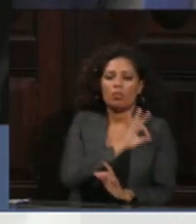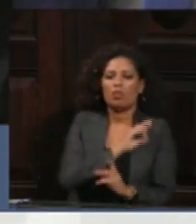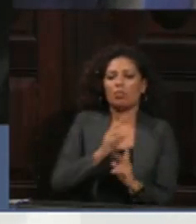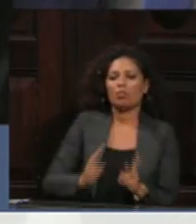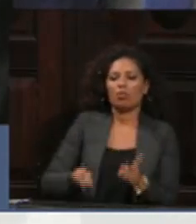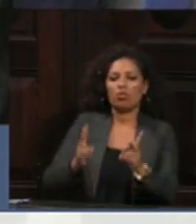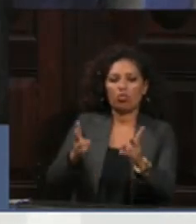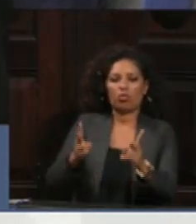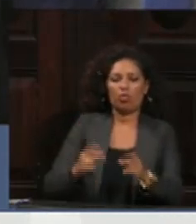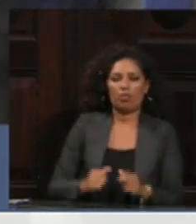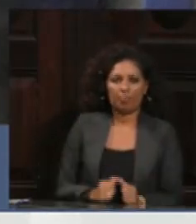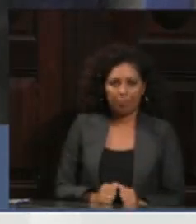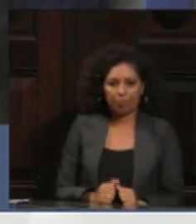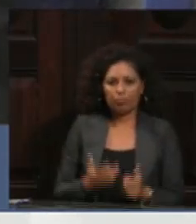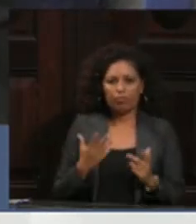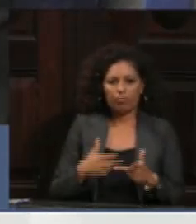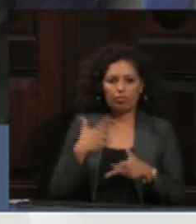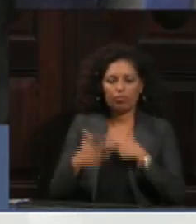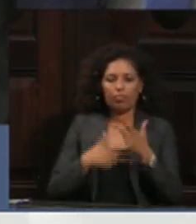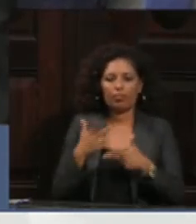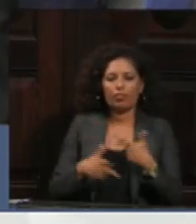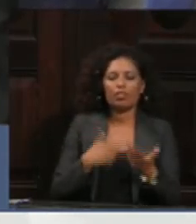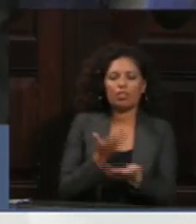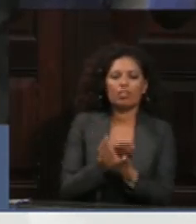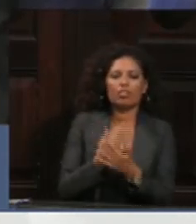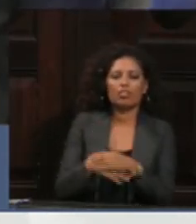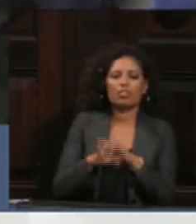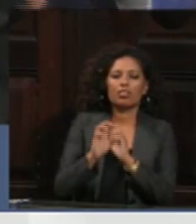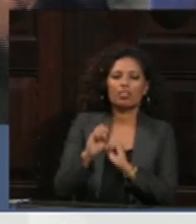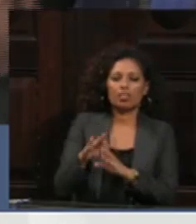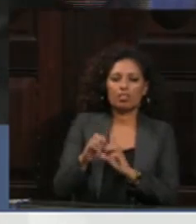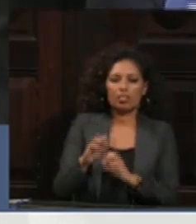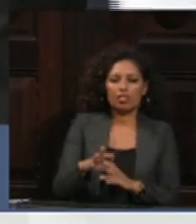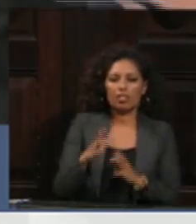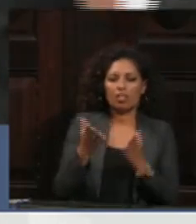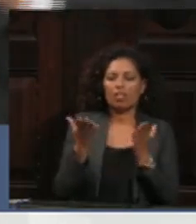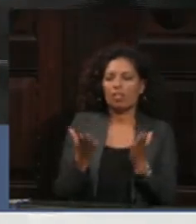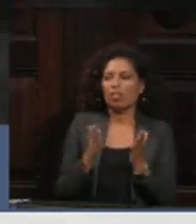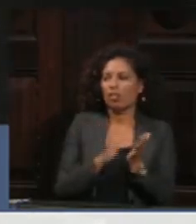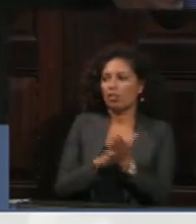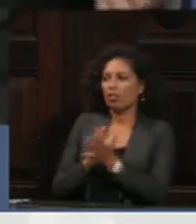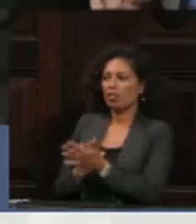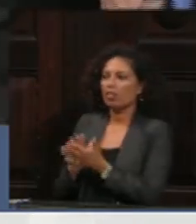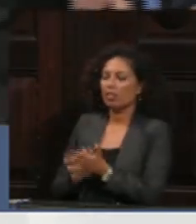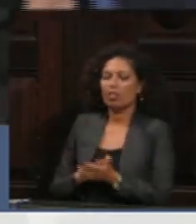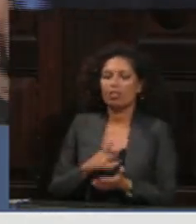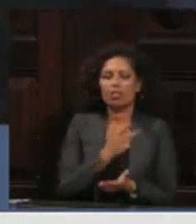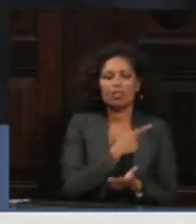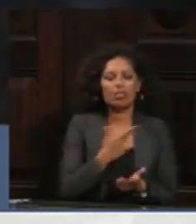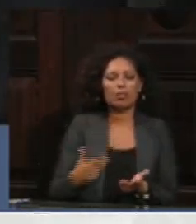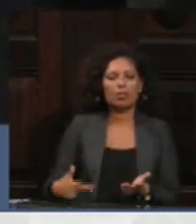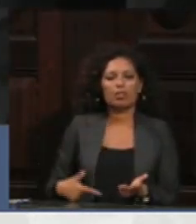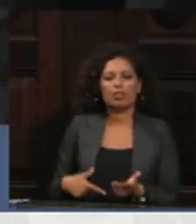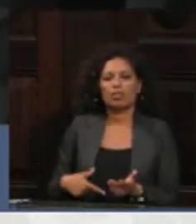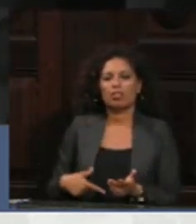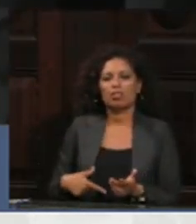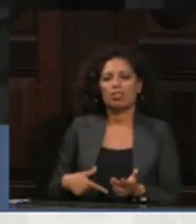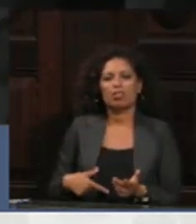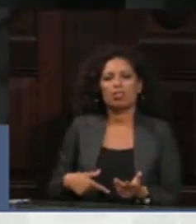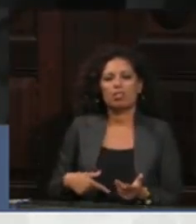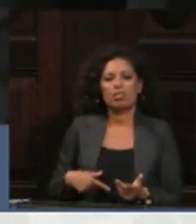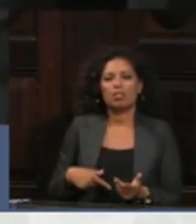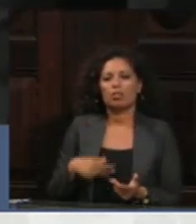audiência pública da educação e quero parabenizar aqui a presidência pela